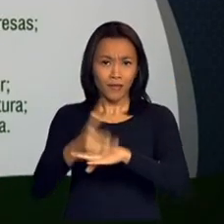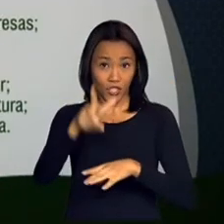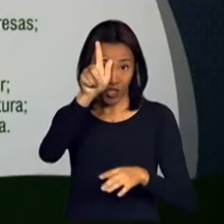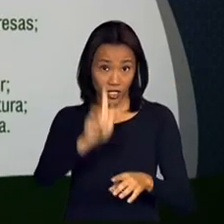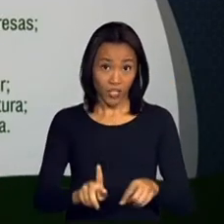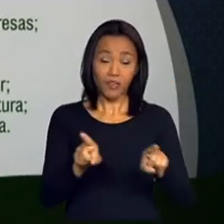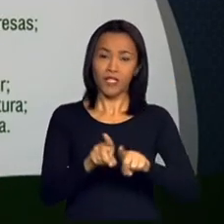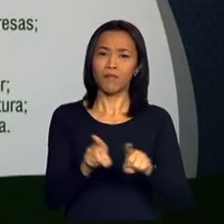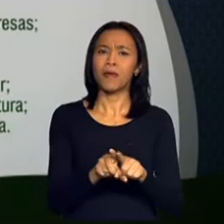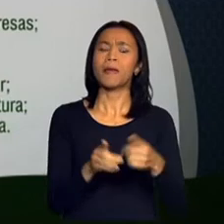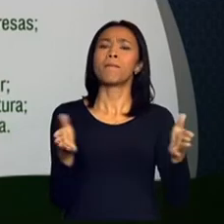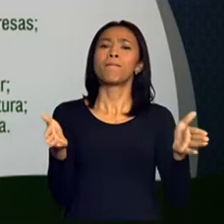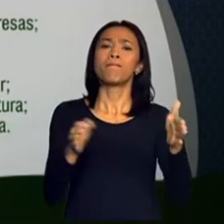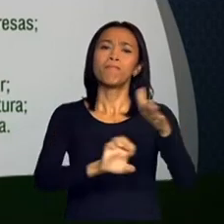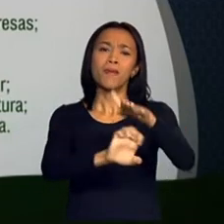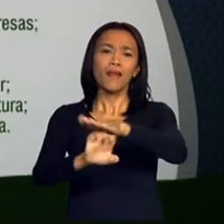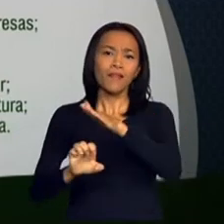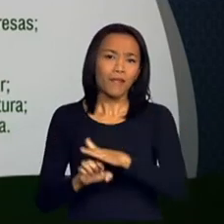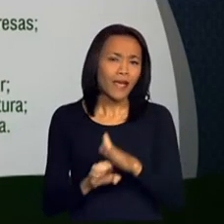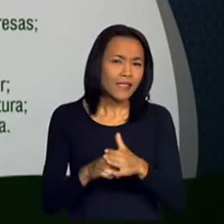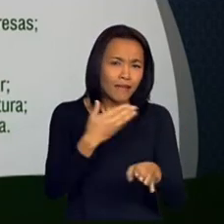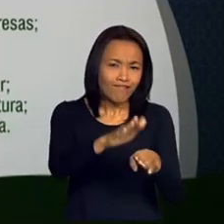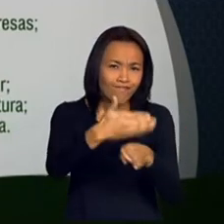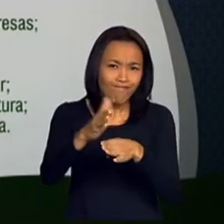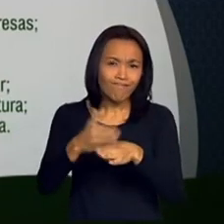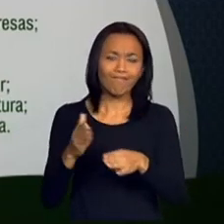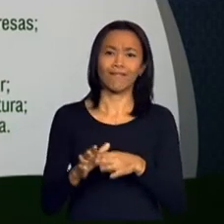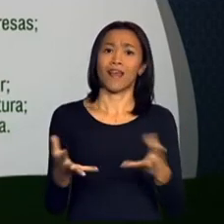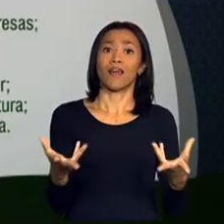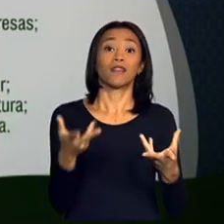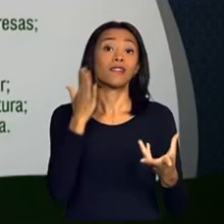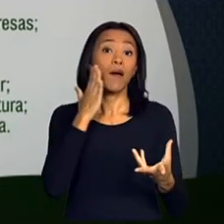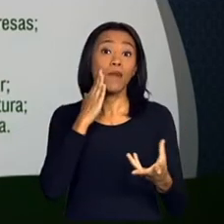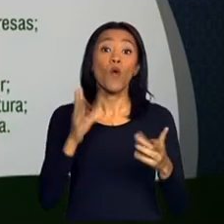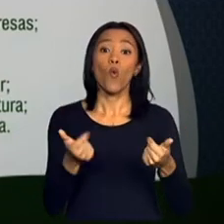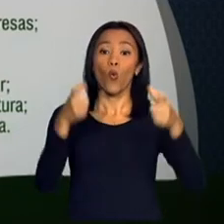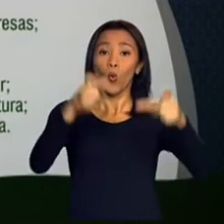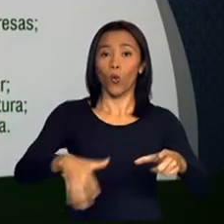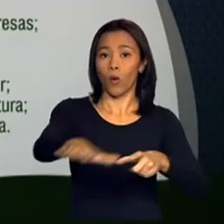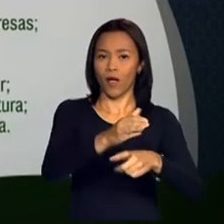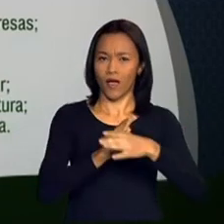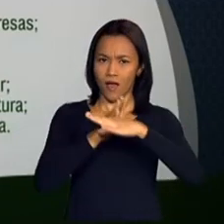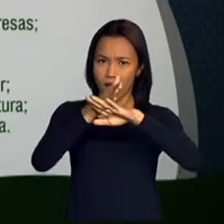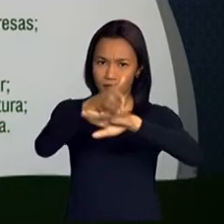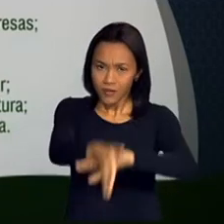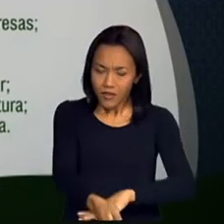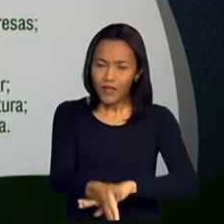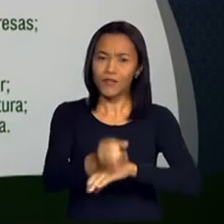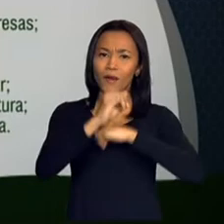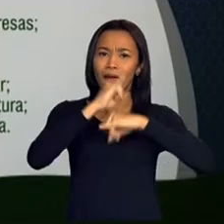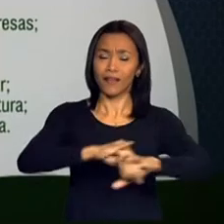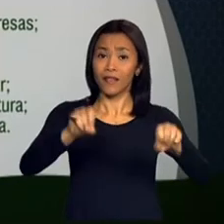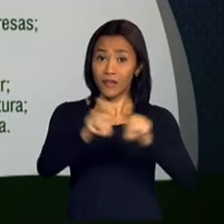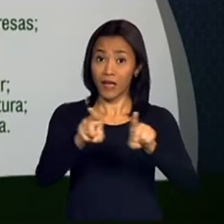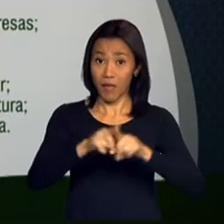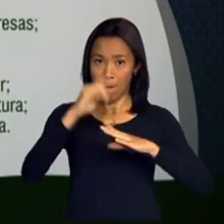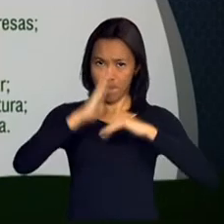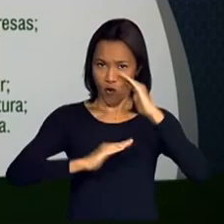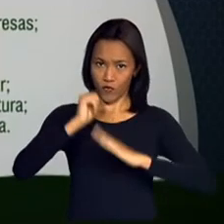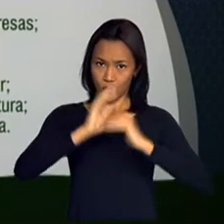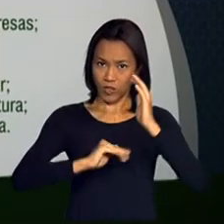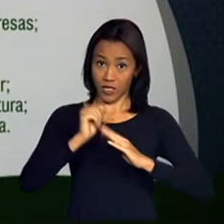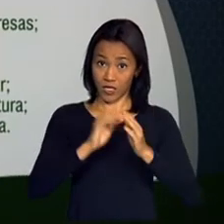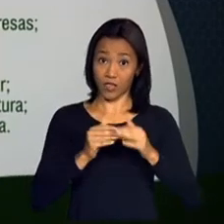de micro e pequenas empresas, a qualificação de espaços de acesso público à internet, a profissionalização